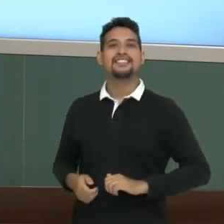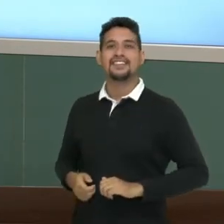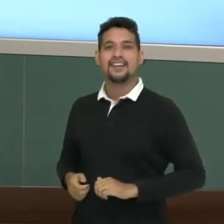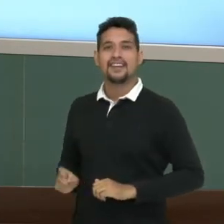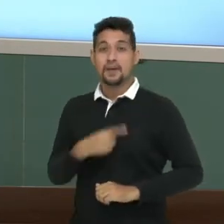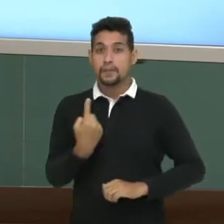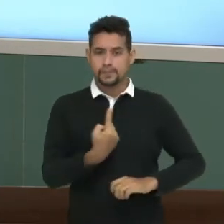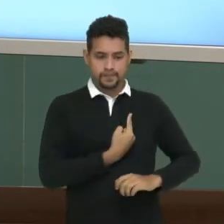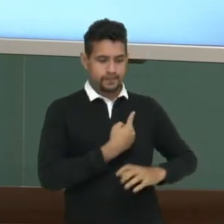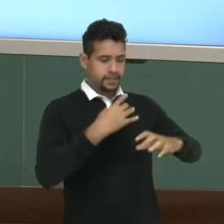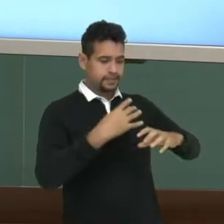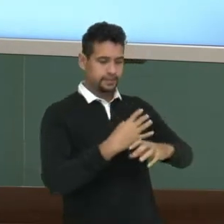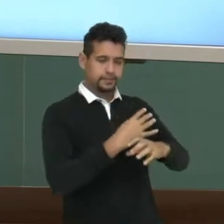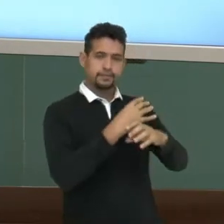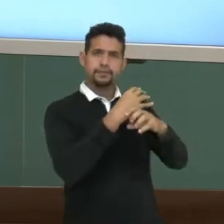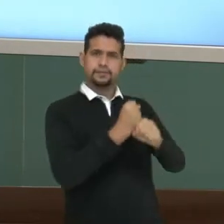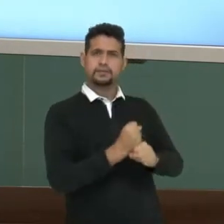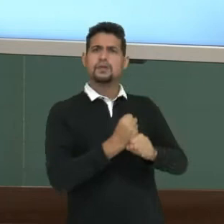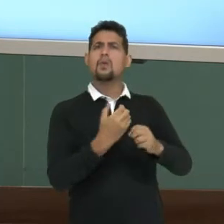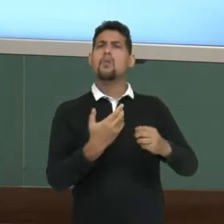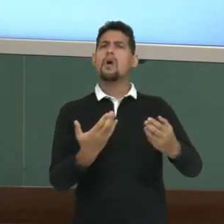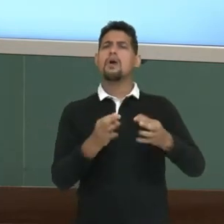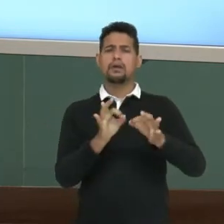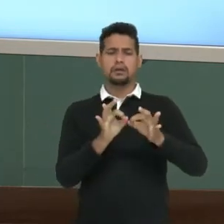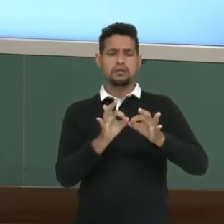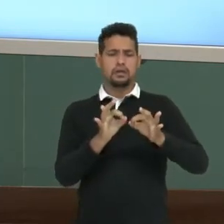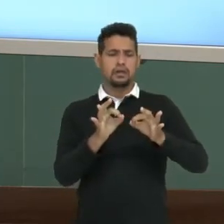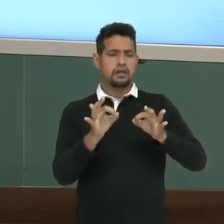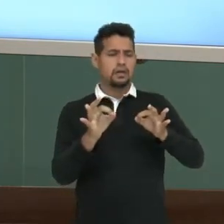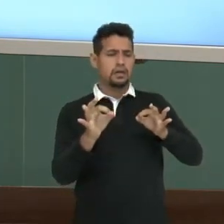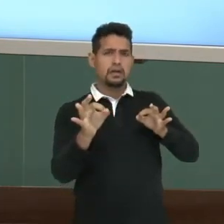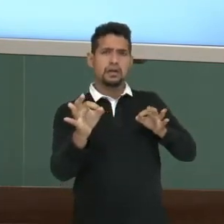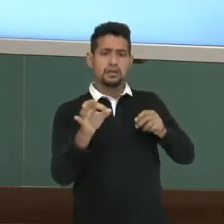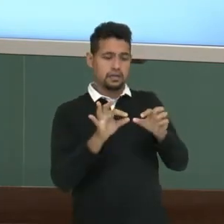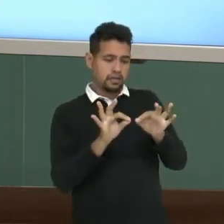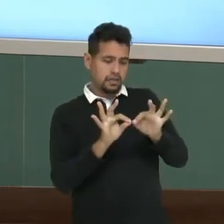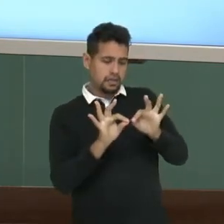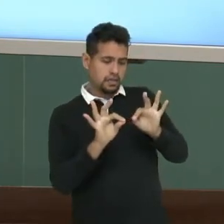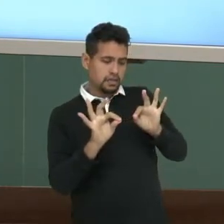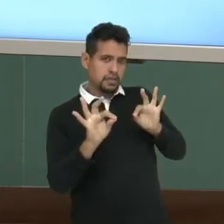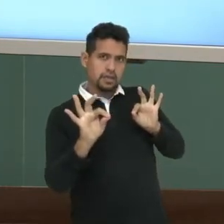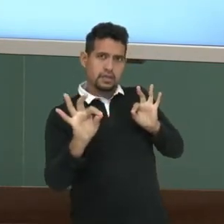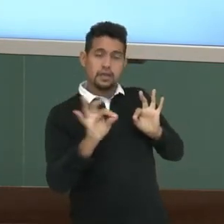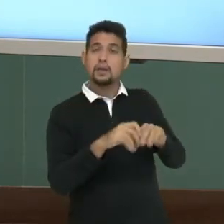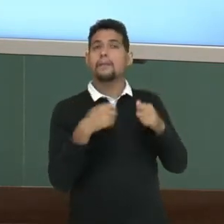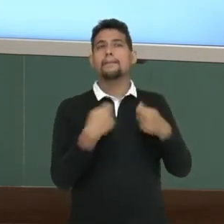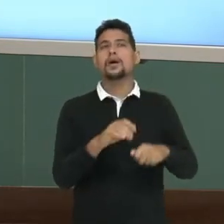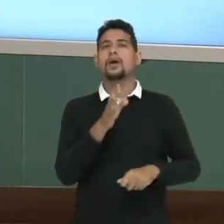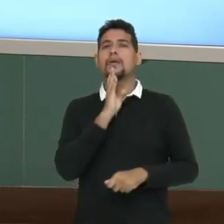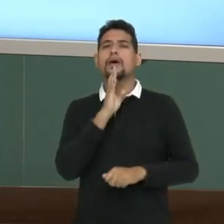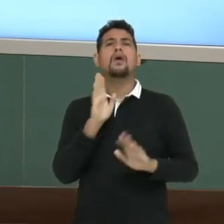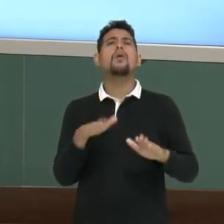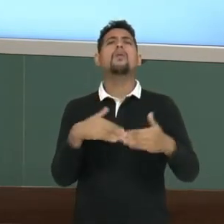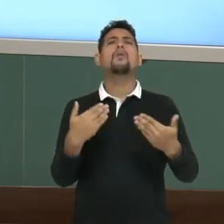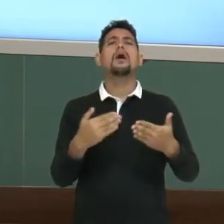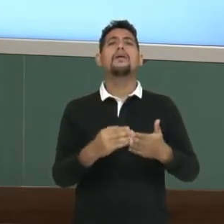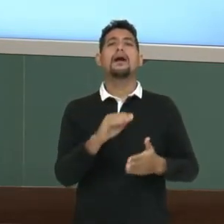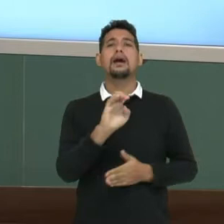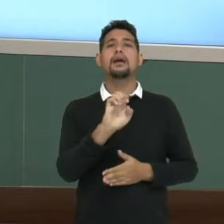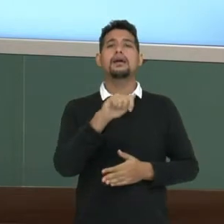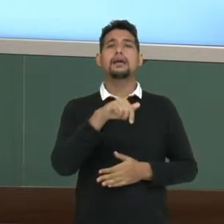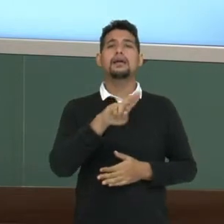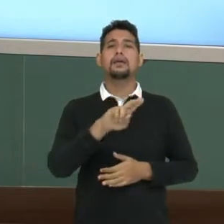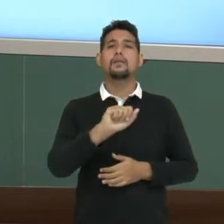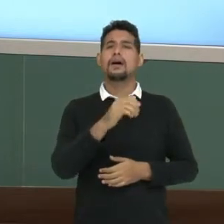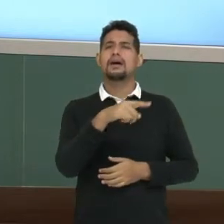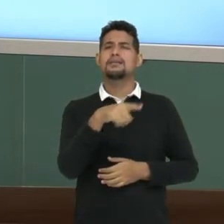a gente calcular essa distância, o que a gente vai fazer? A gente vai precisar conhecer a equação geral da reta. Como é que é